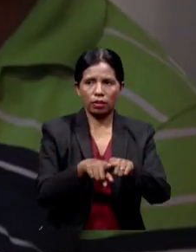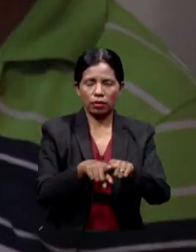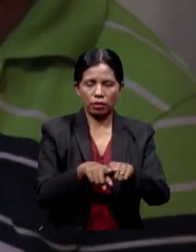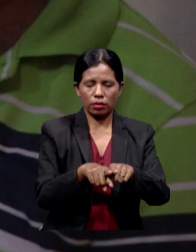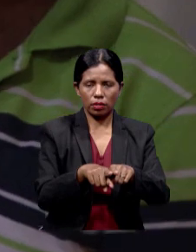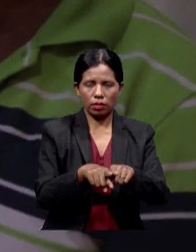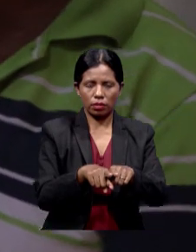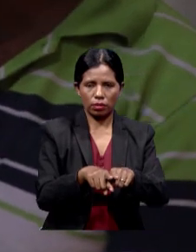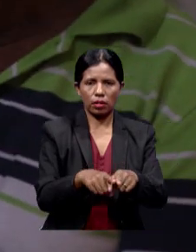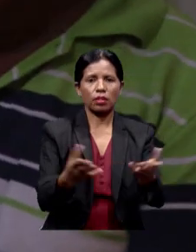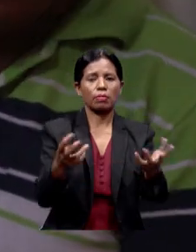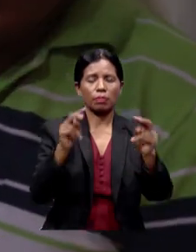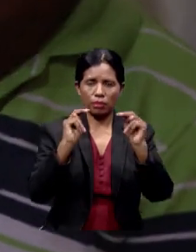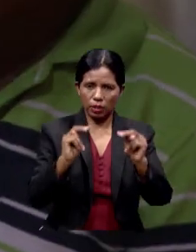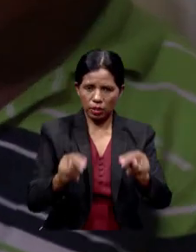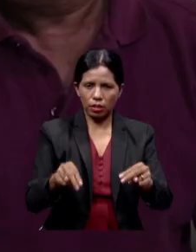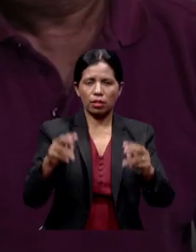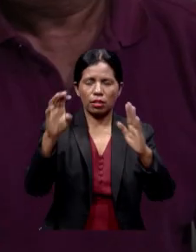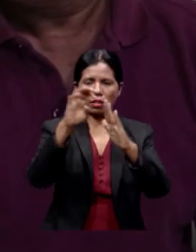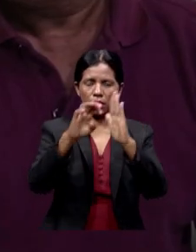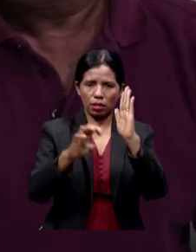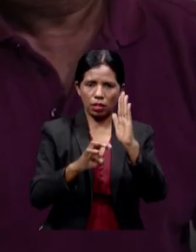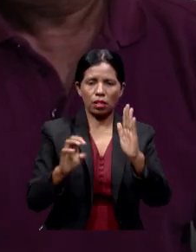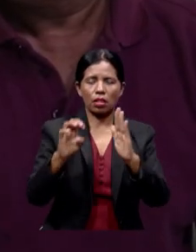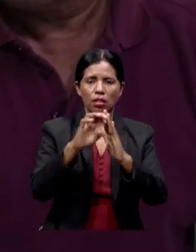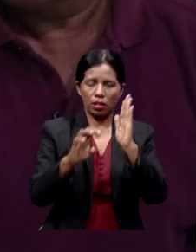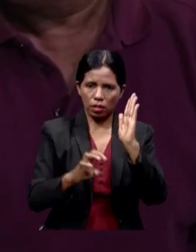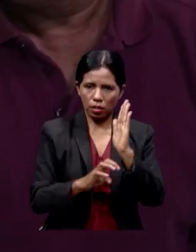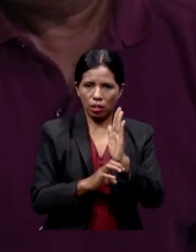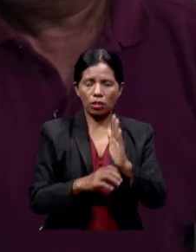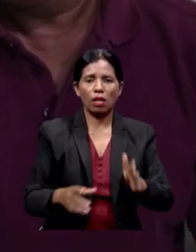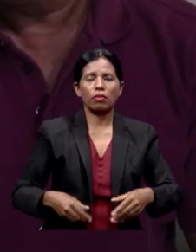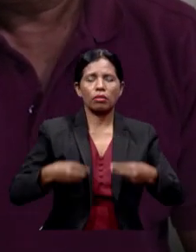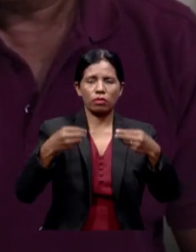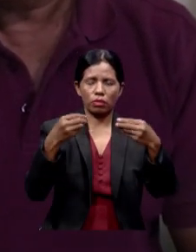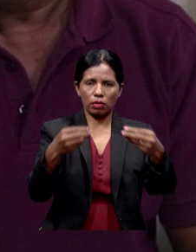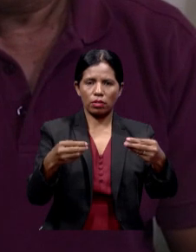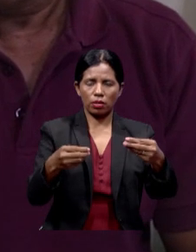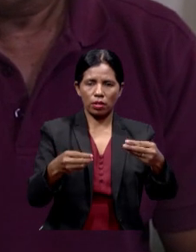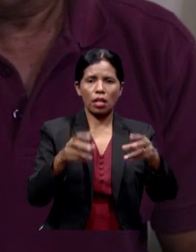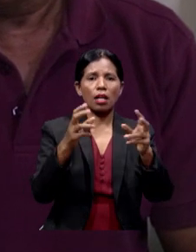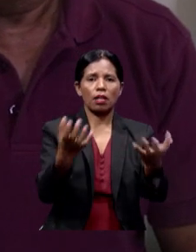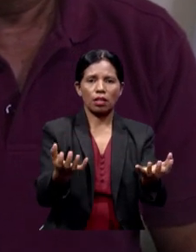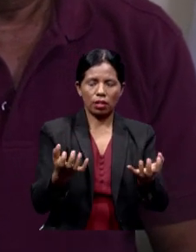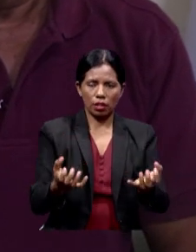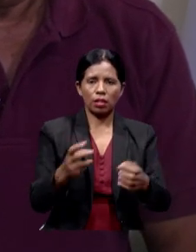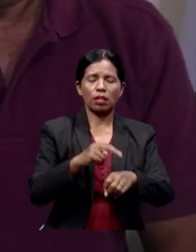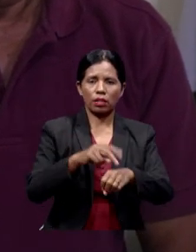sentido do estado o foduni valor ba ira interesse nacional nia